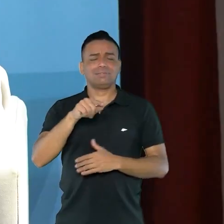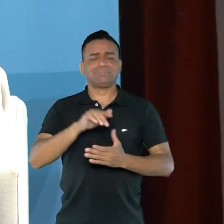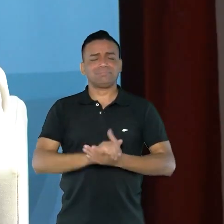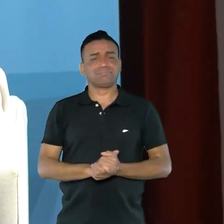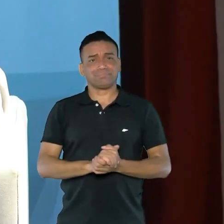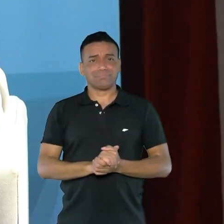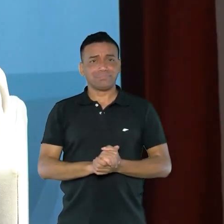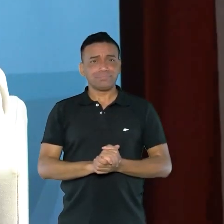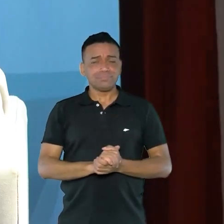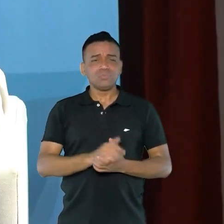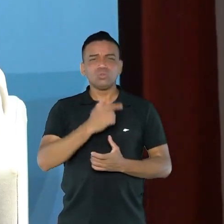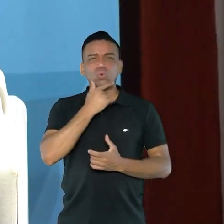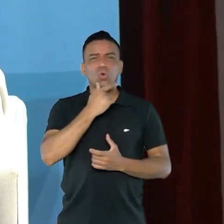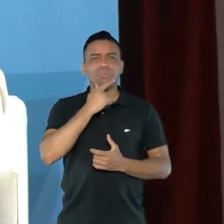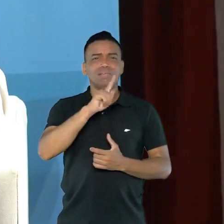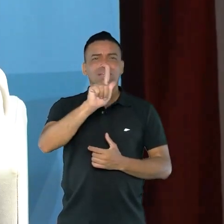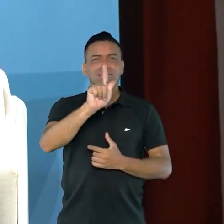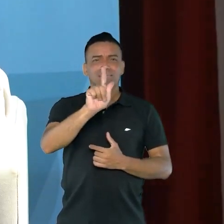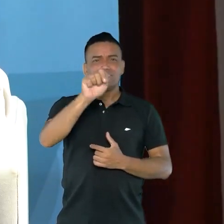do gene gay, né?